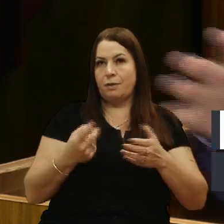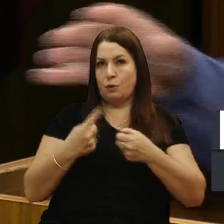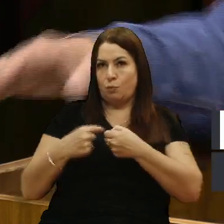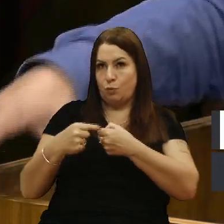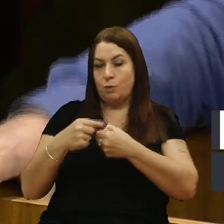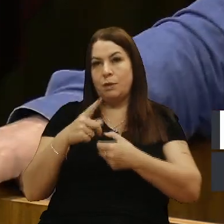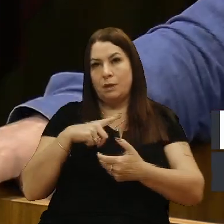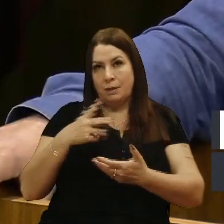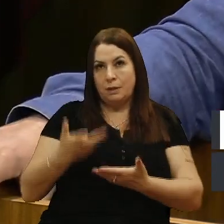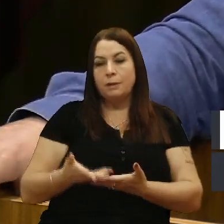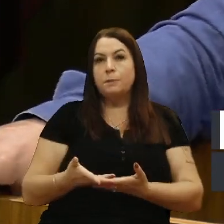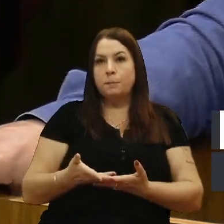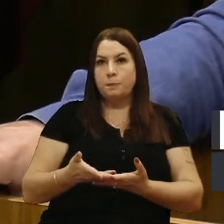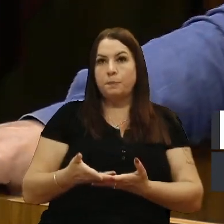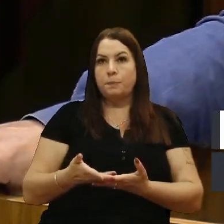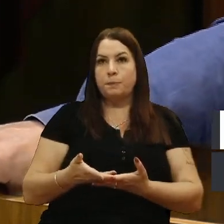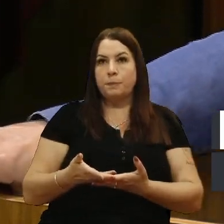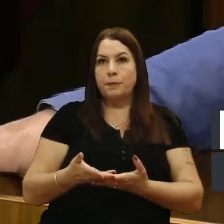que têm